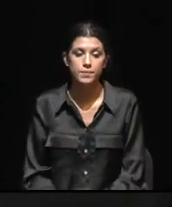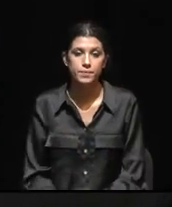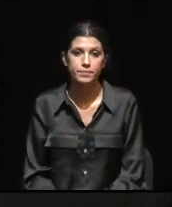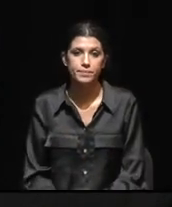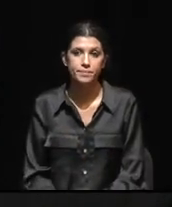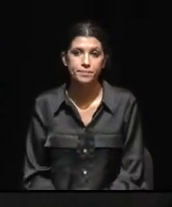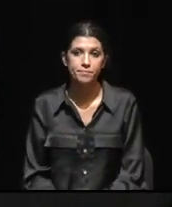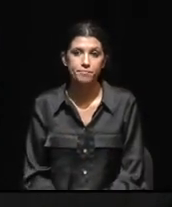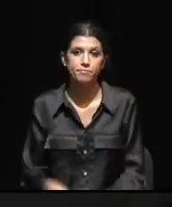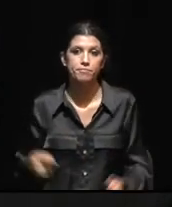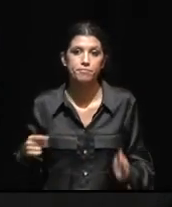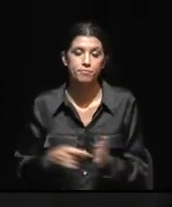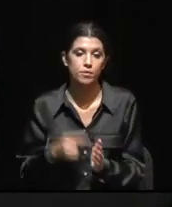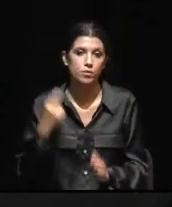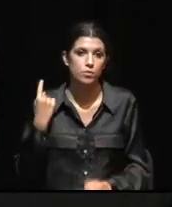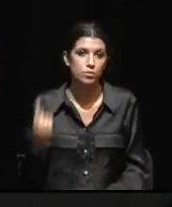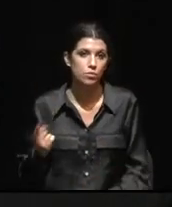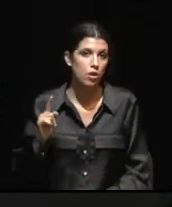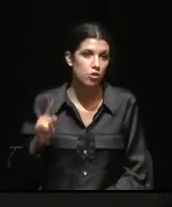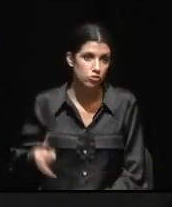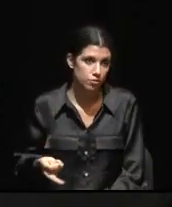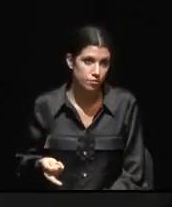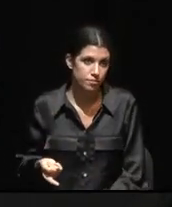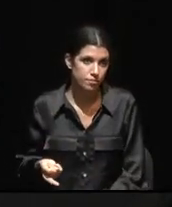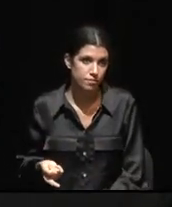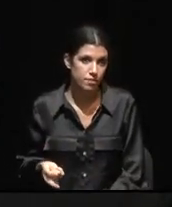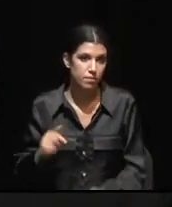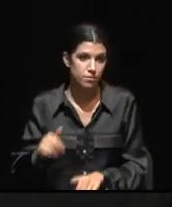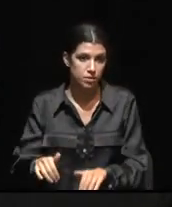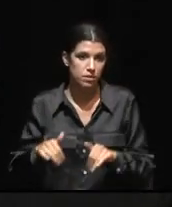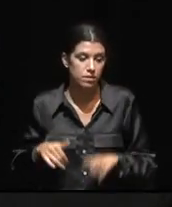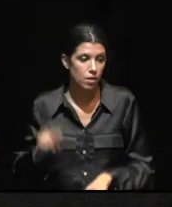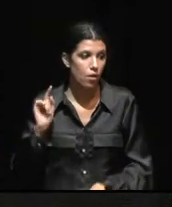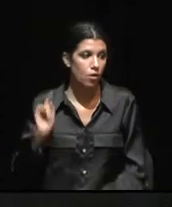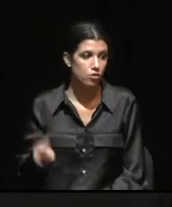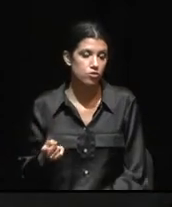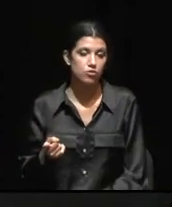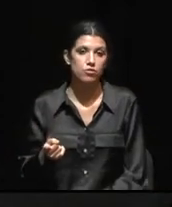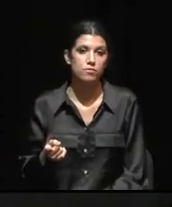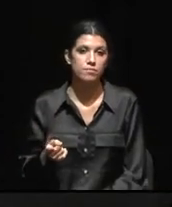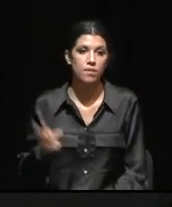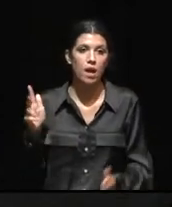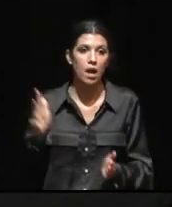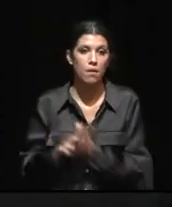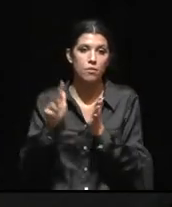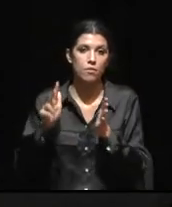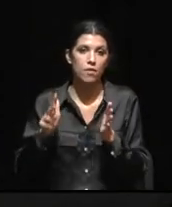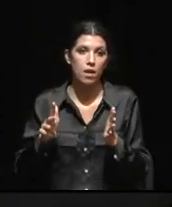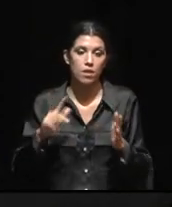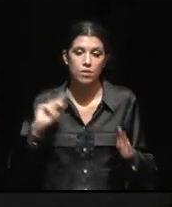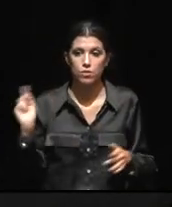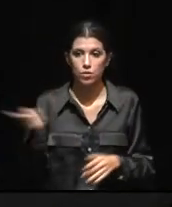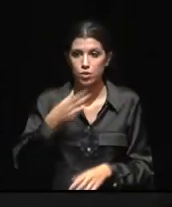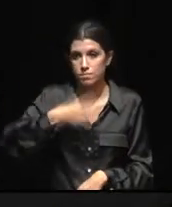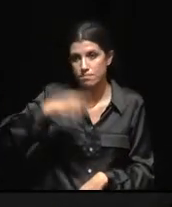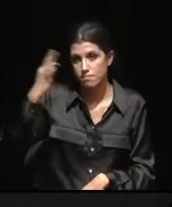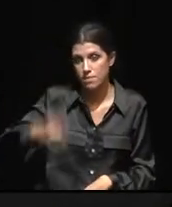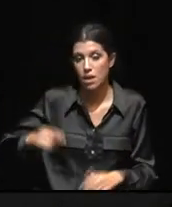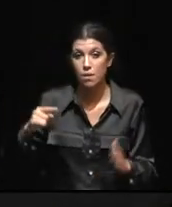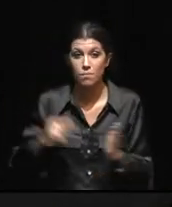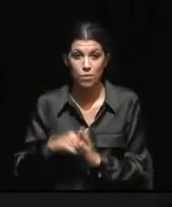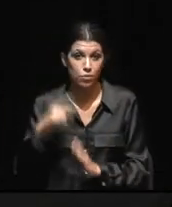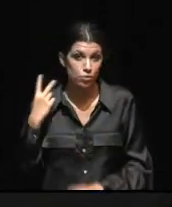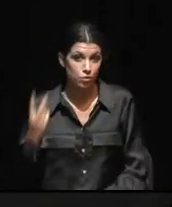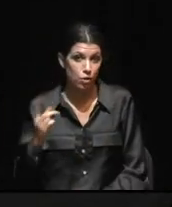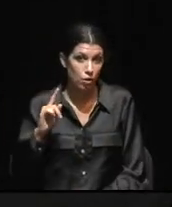também ponto um quem Vota contra quem se abstém aprovado por unanimidade ponto 2 quem